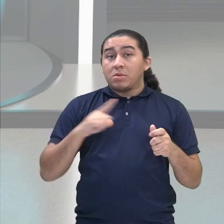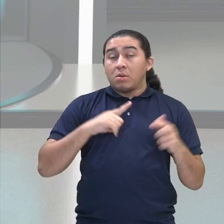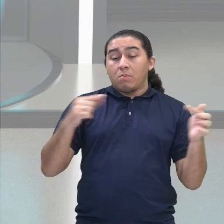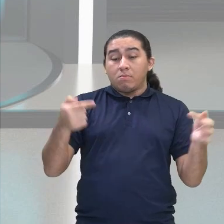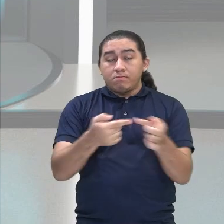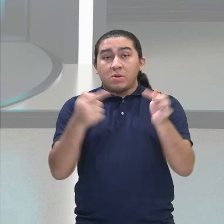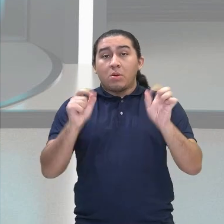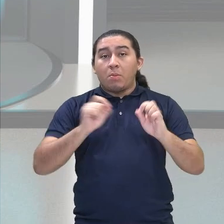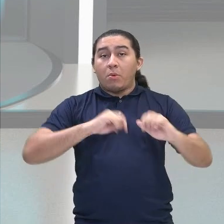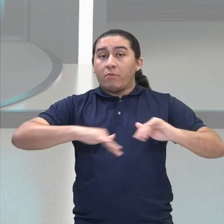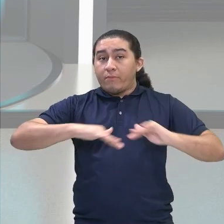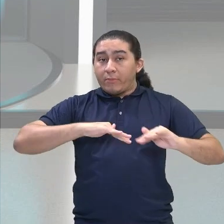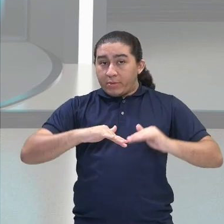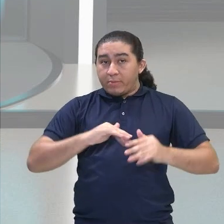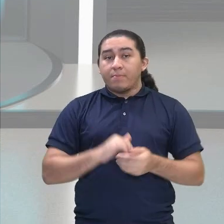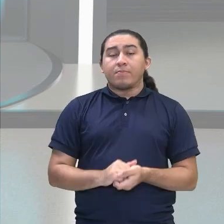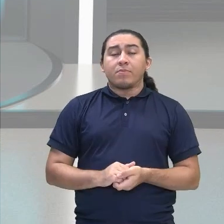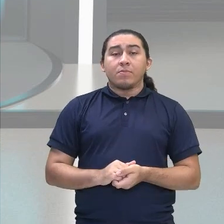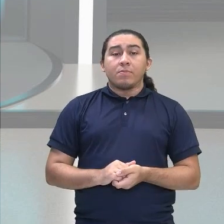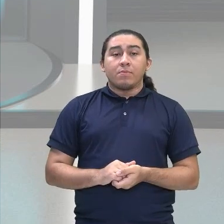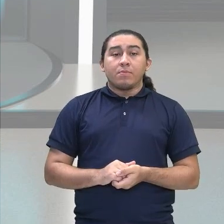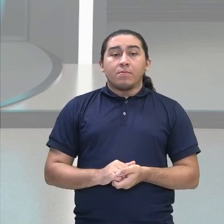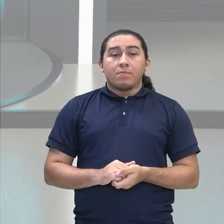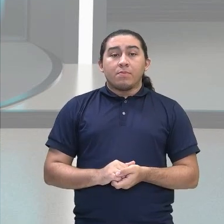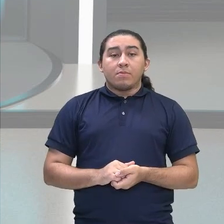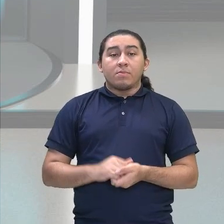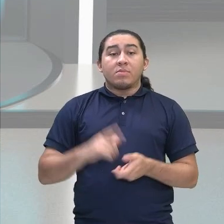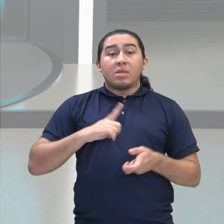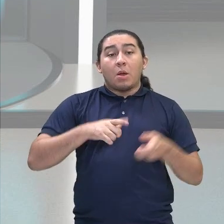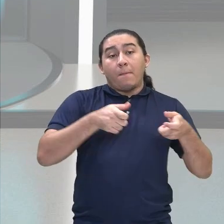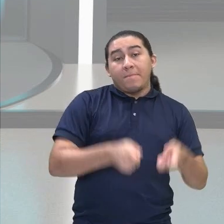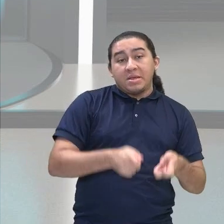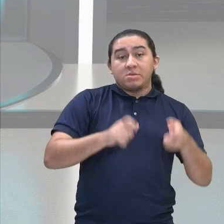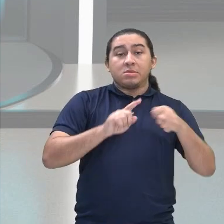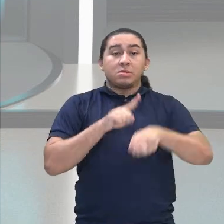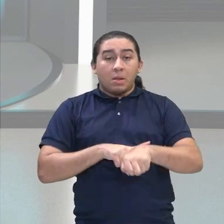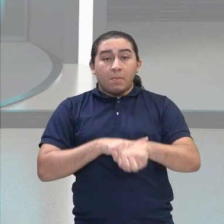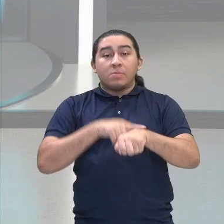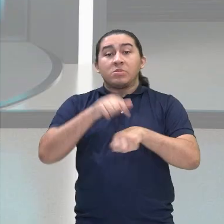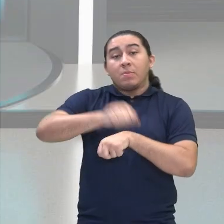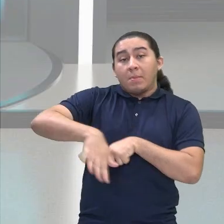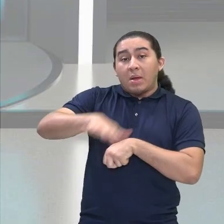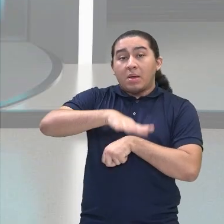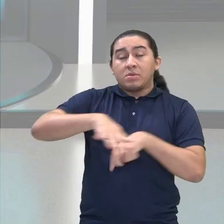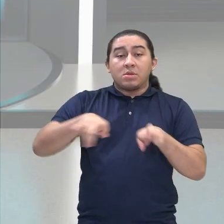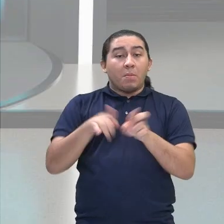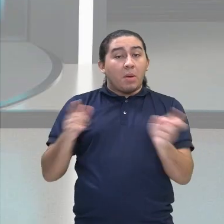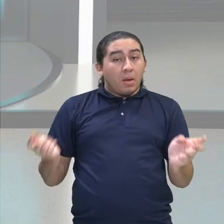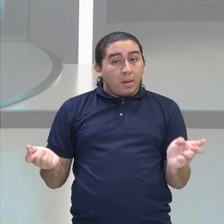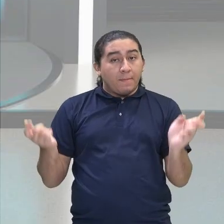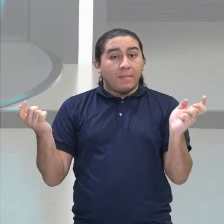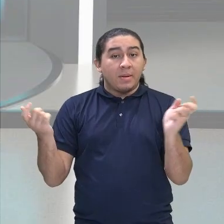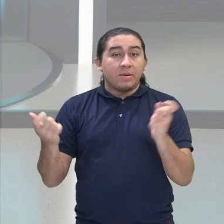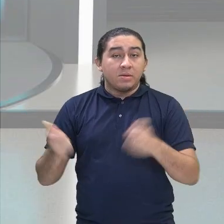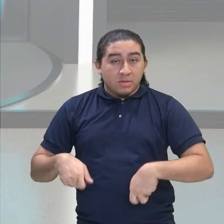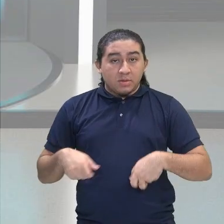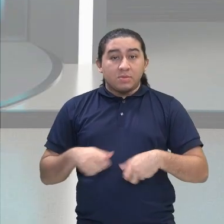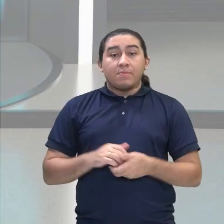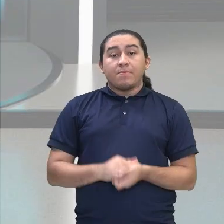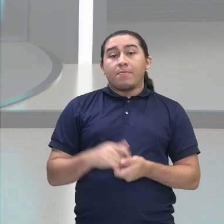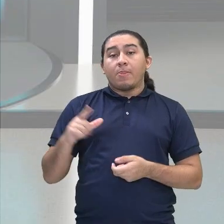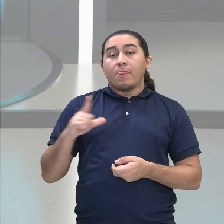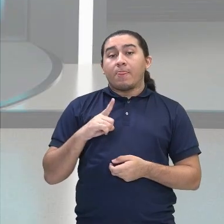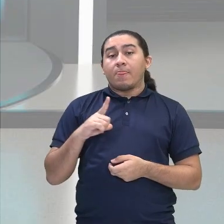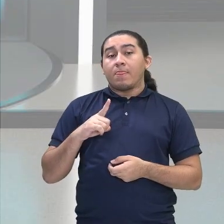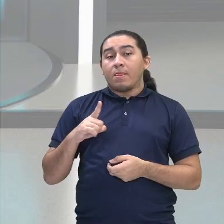de movimento. Que aqui vamos ter o peso, o tempo, o espaço e a fluência, que também tem uma combinação